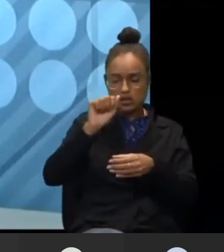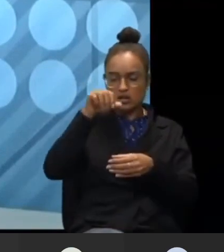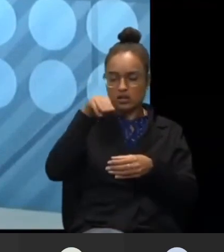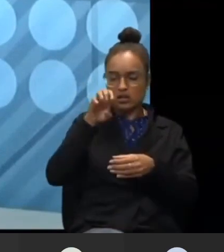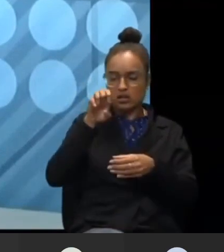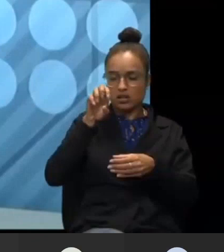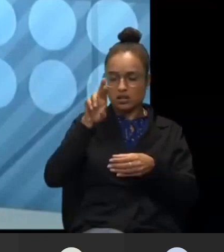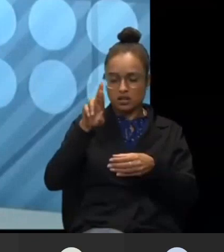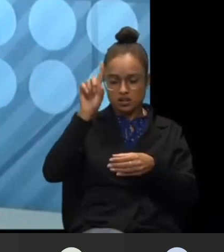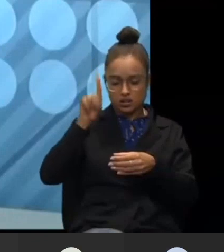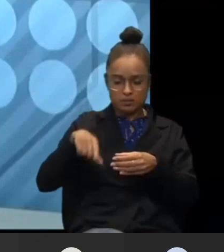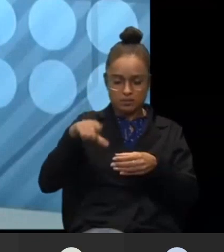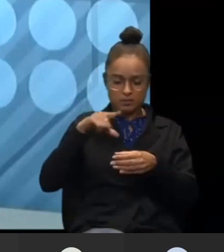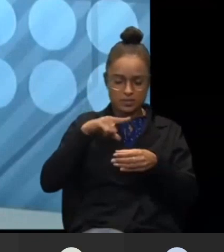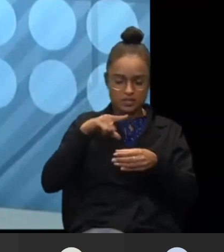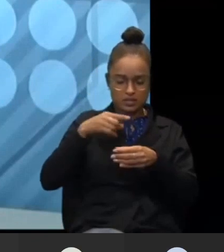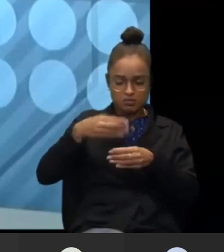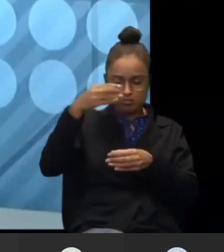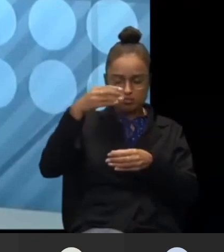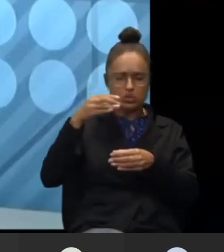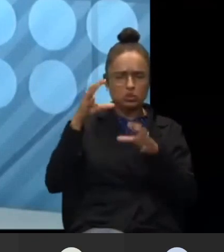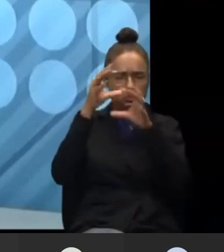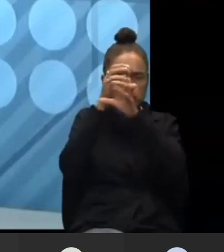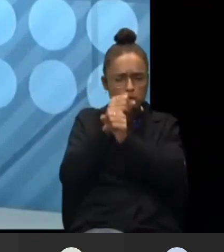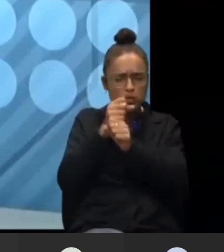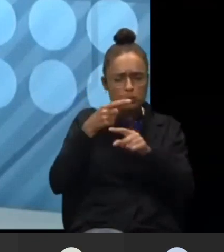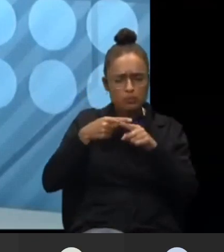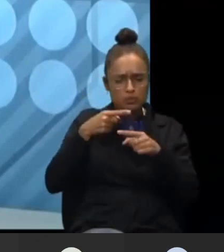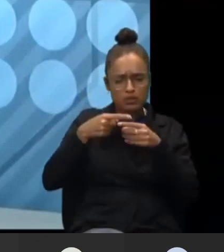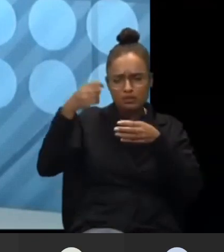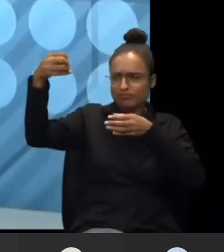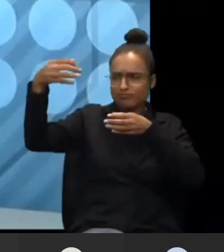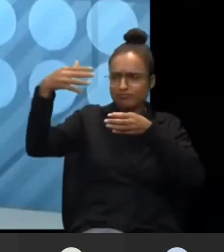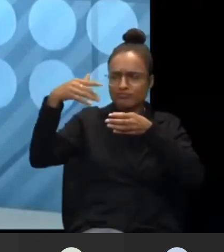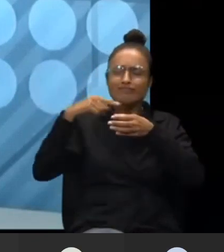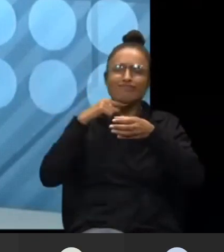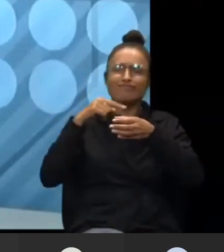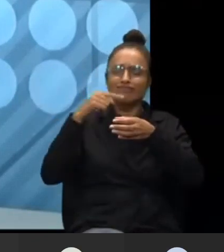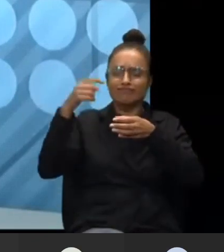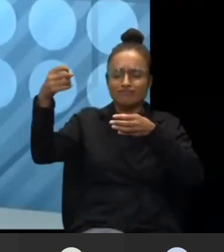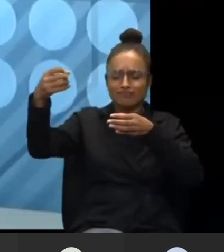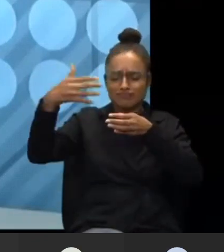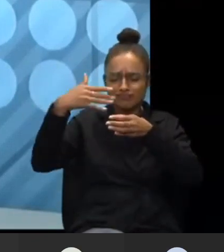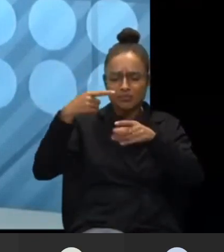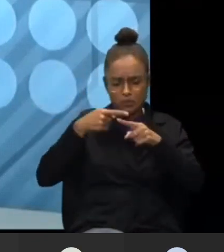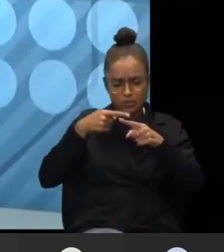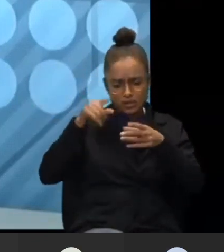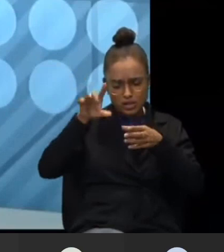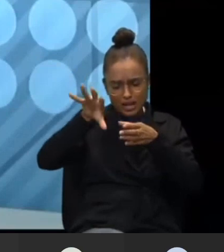impede a entrada da luz. Por quê? Porque a luz também favorece, propicia no processo